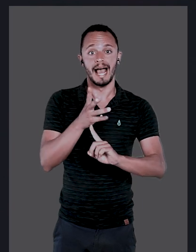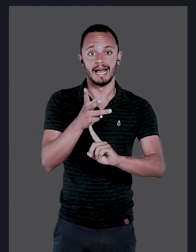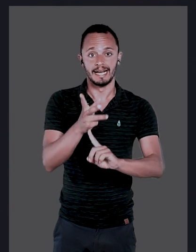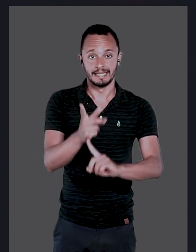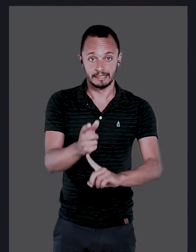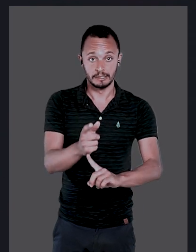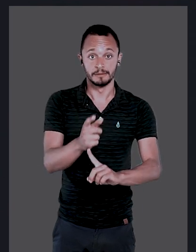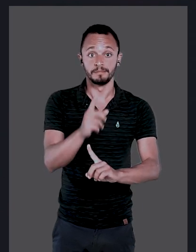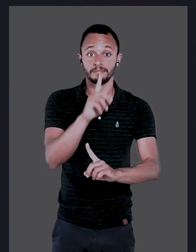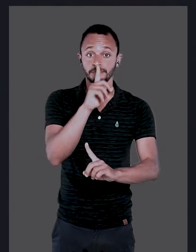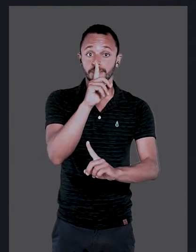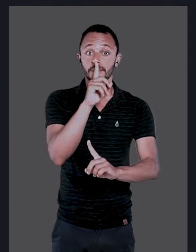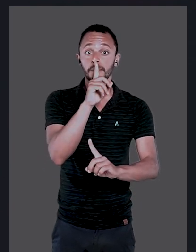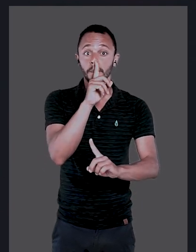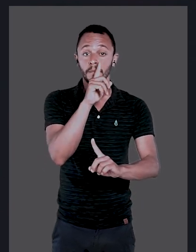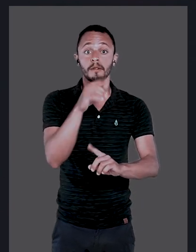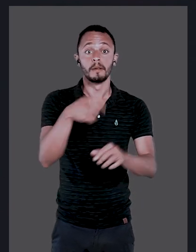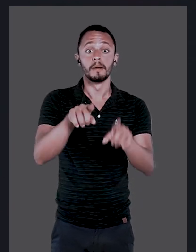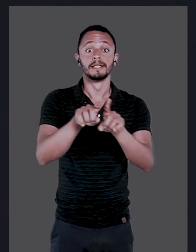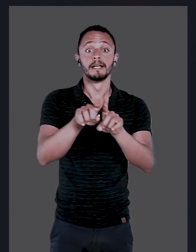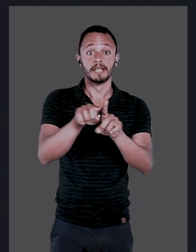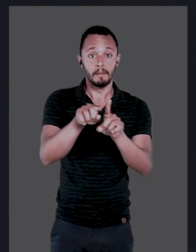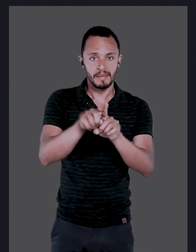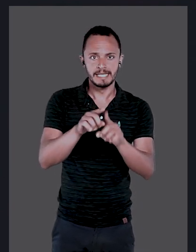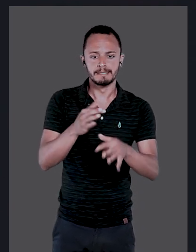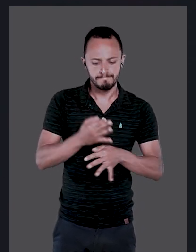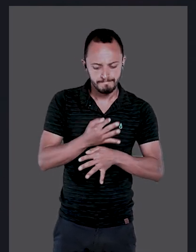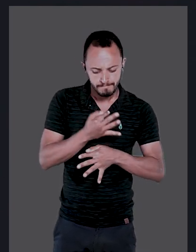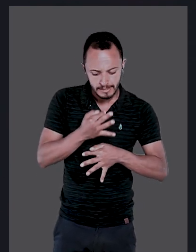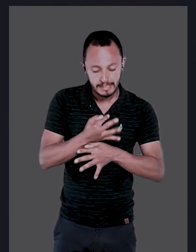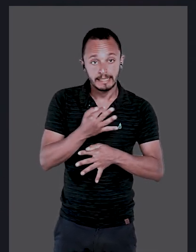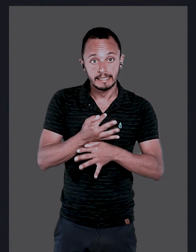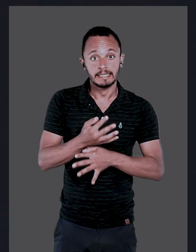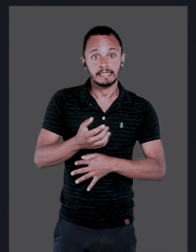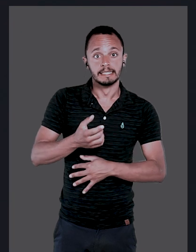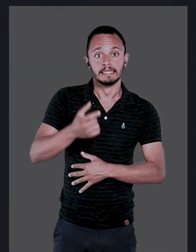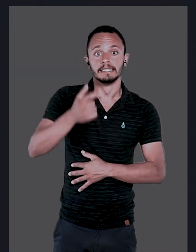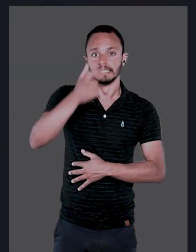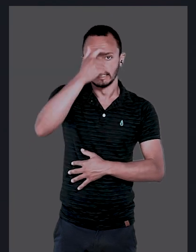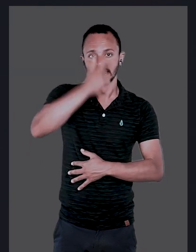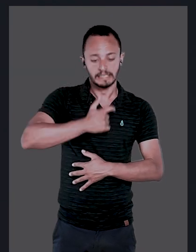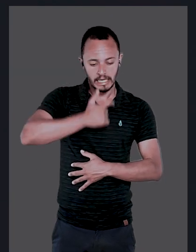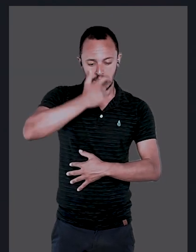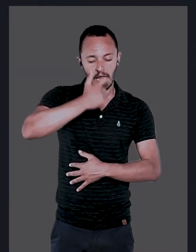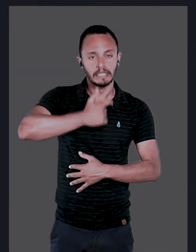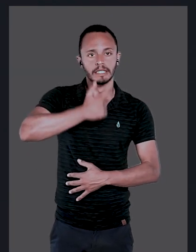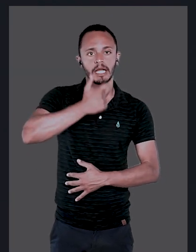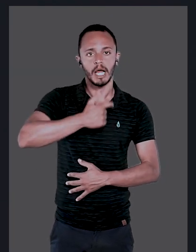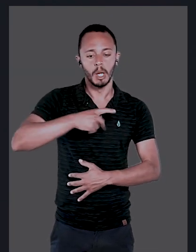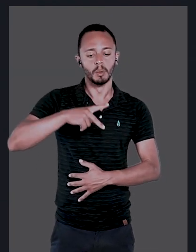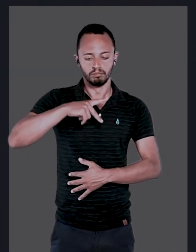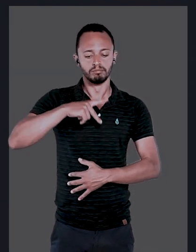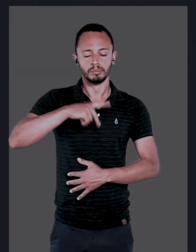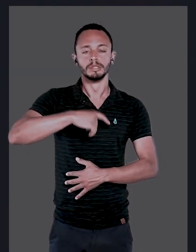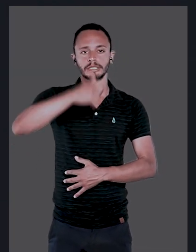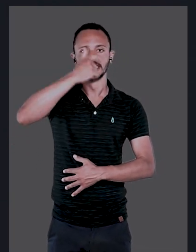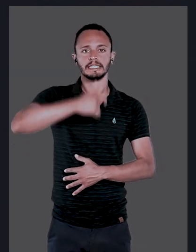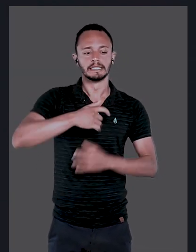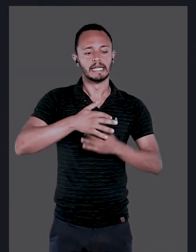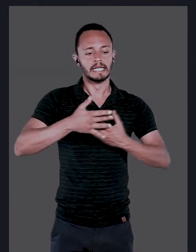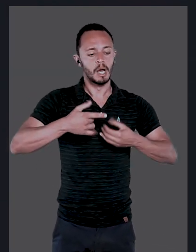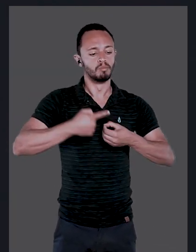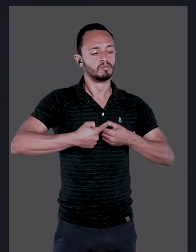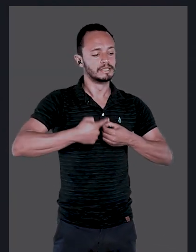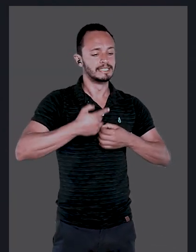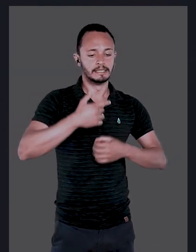partir de um ponto de vista artístico, mas não deixa de ser um exercício de cidadania, não deixa de ser uma forma de escrever